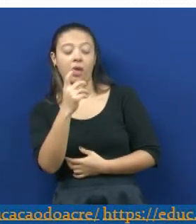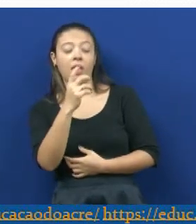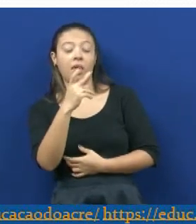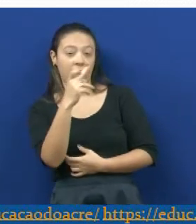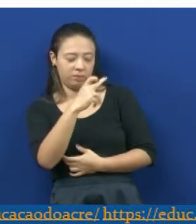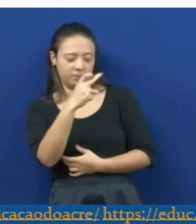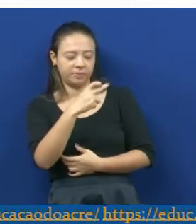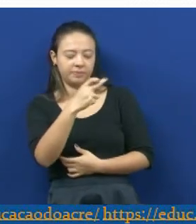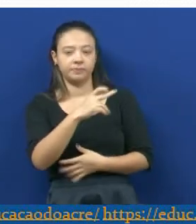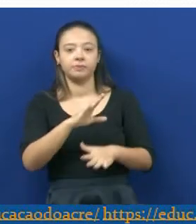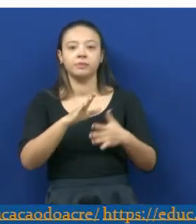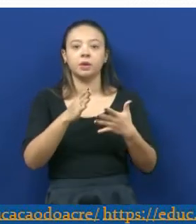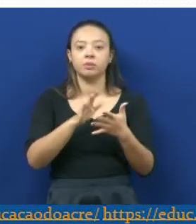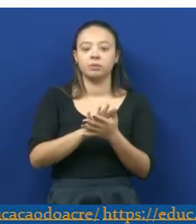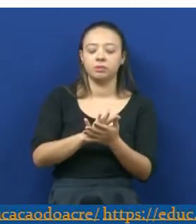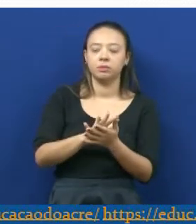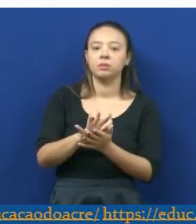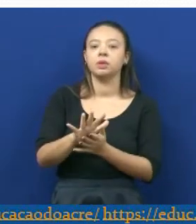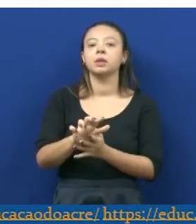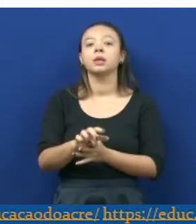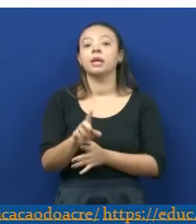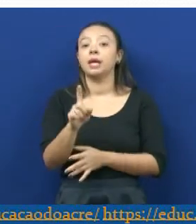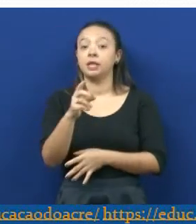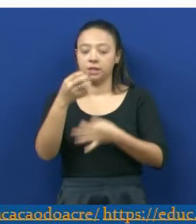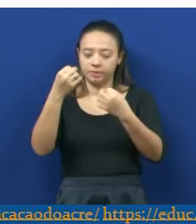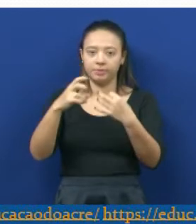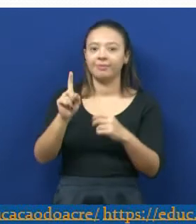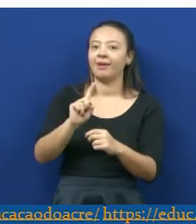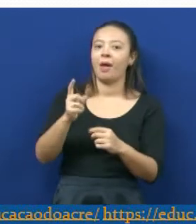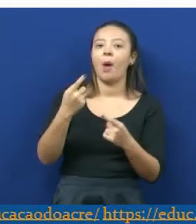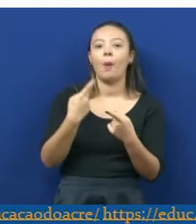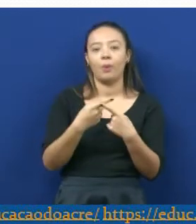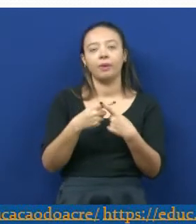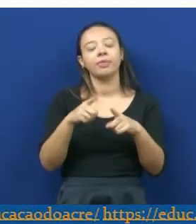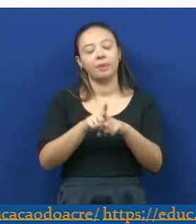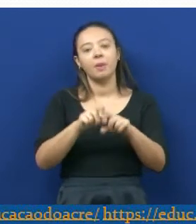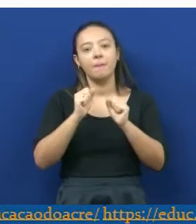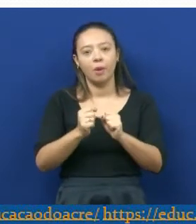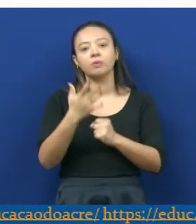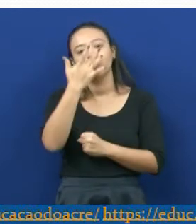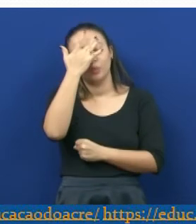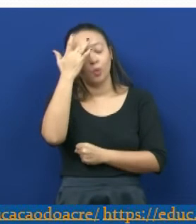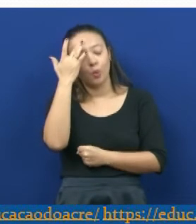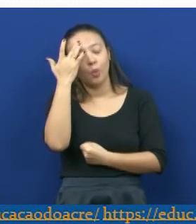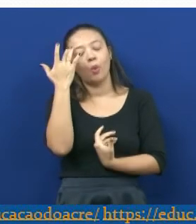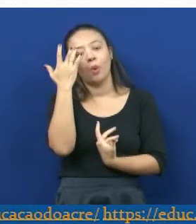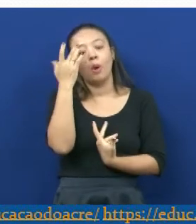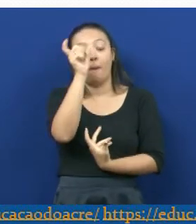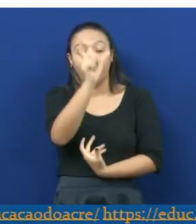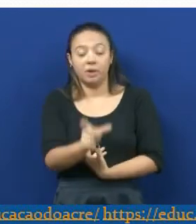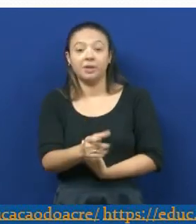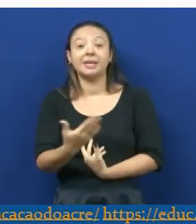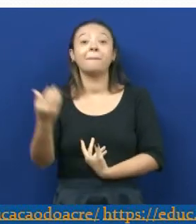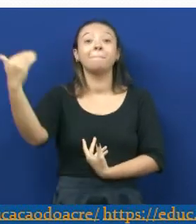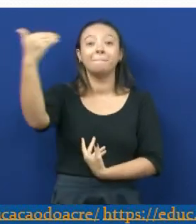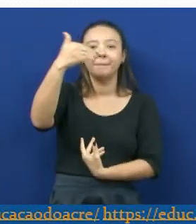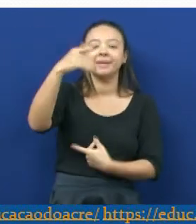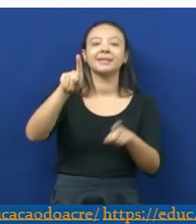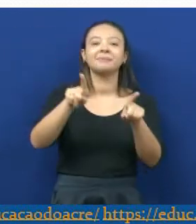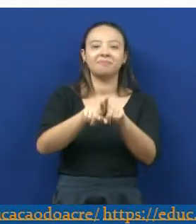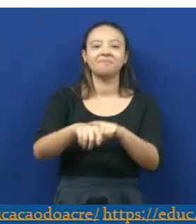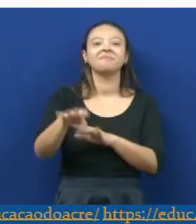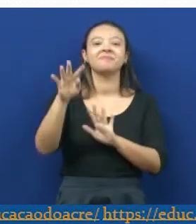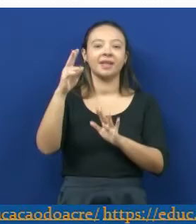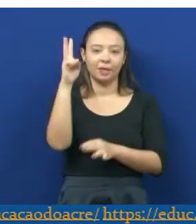esse narrador pode ser também em primeira pessoa, certo? Agora é a sua vez de